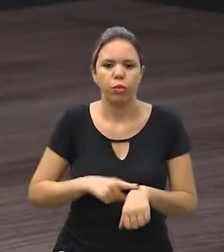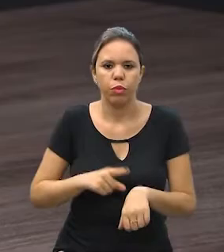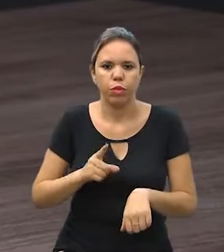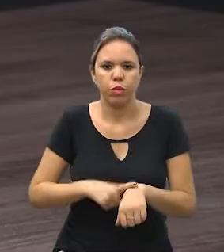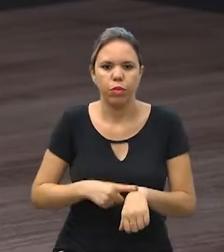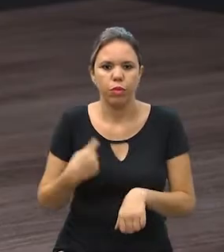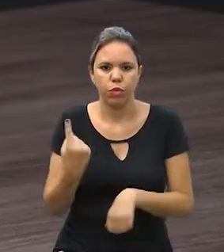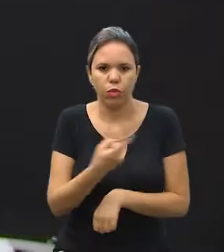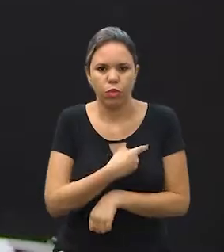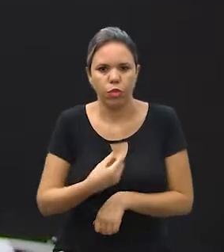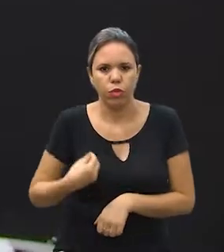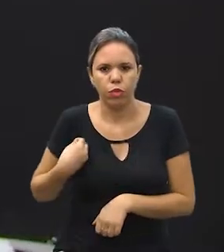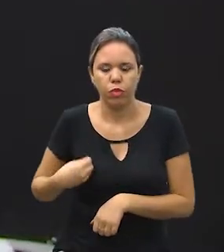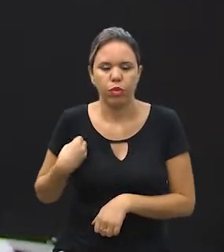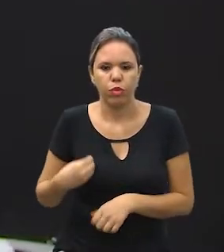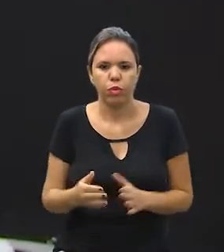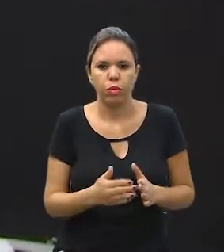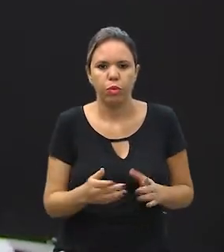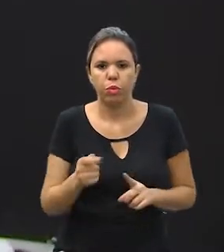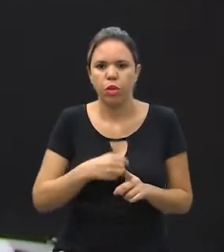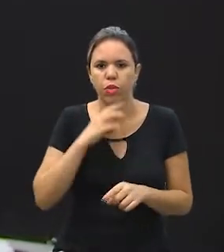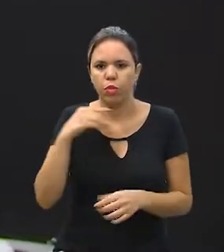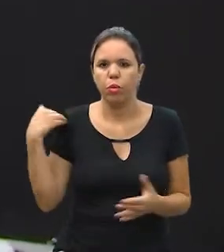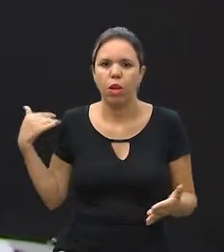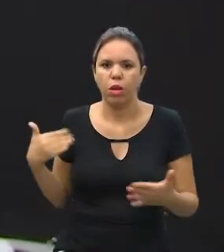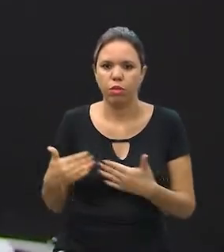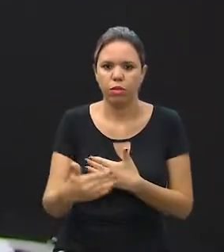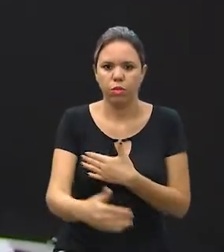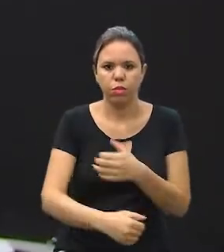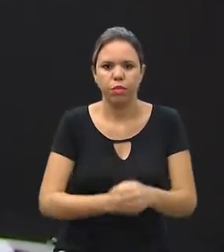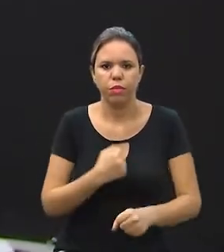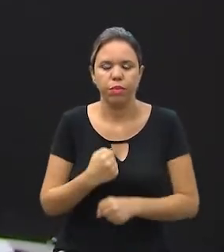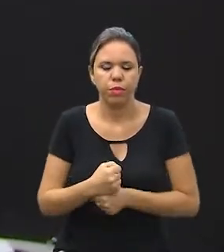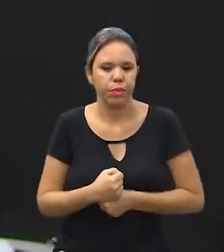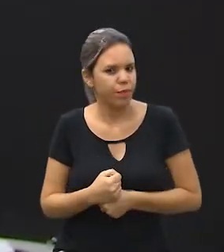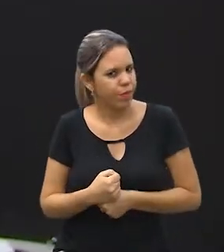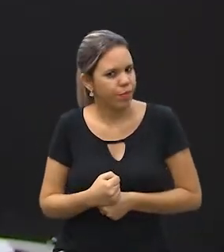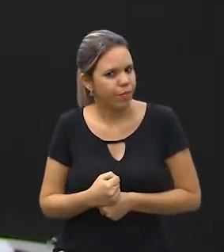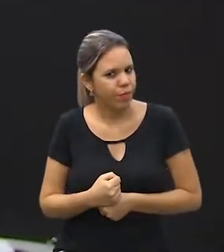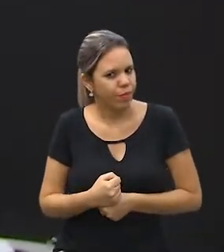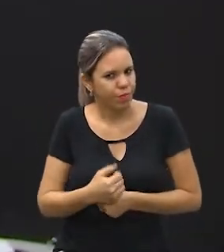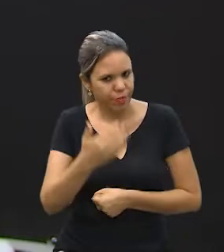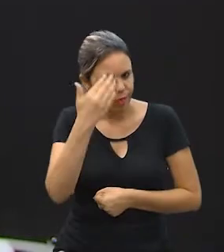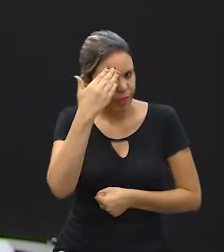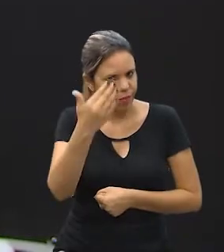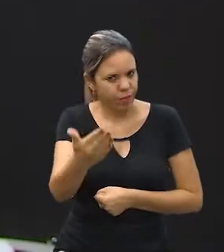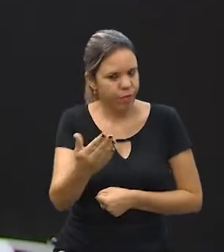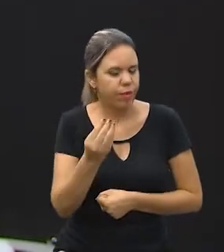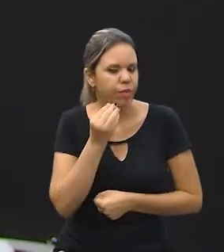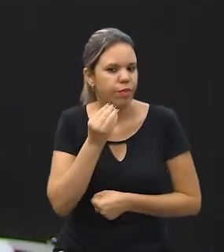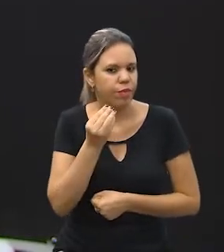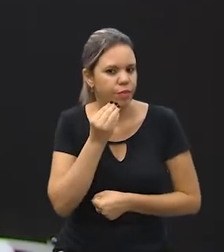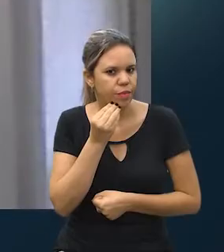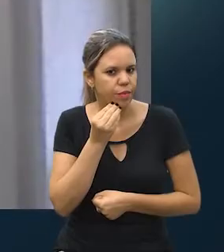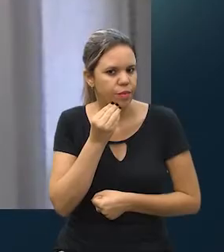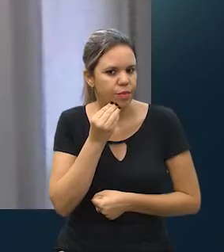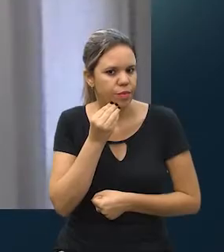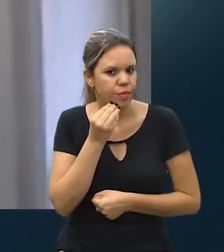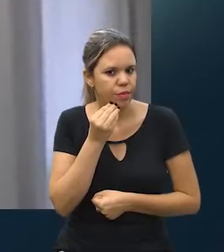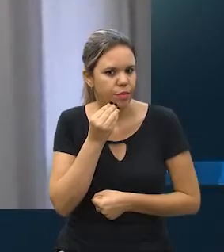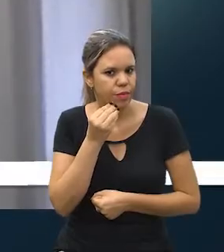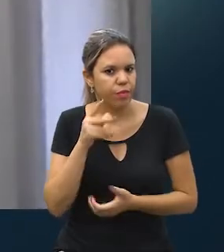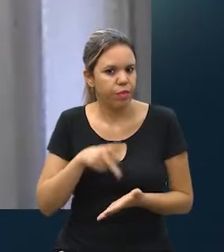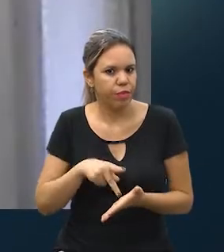em que nós vivemos a partir de março do ano passado. Verdade, muito obrigada por essa oportunidade.